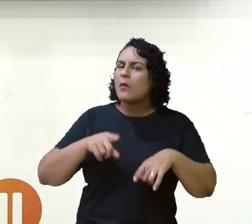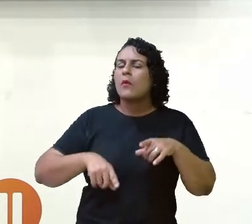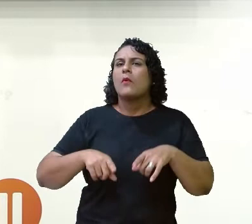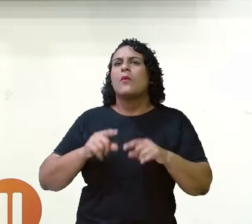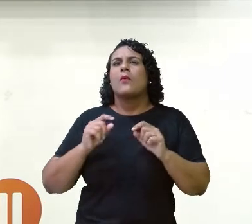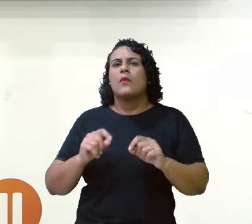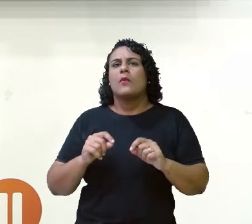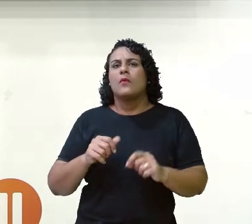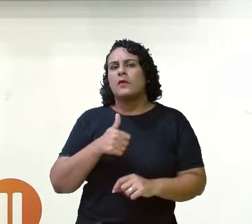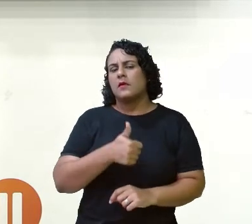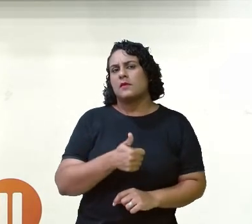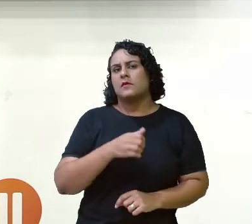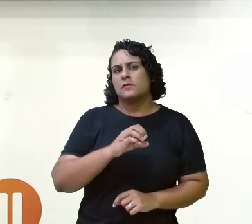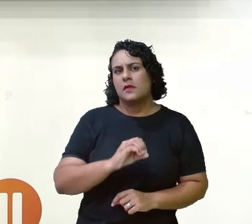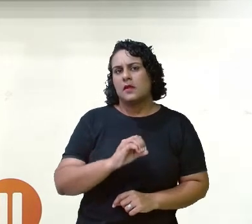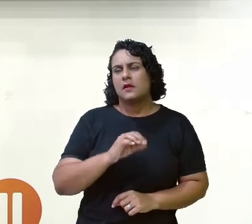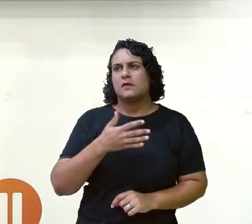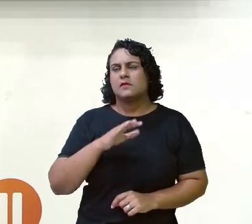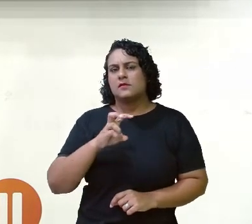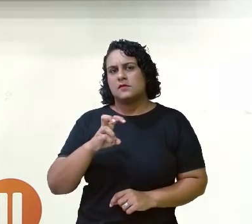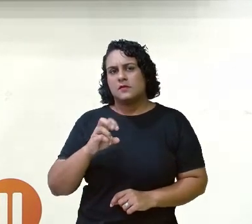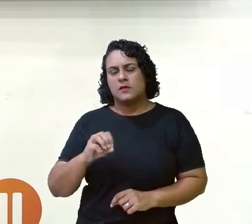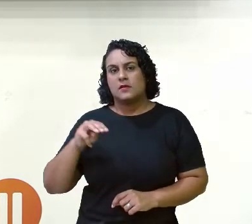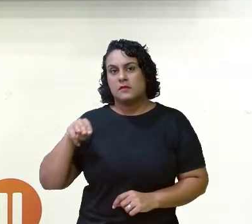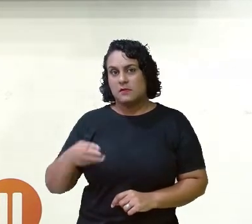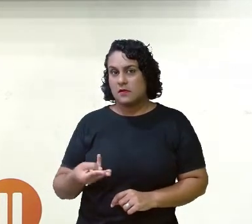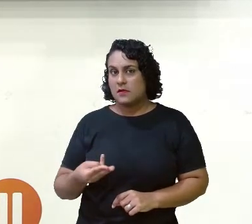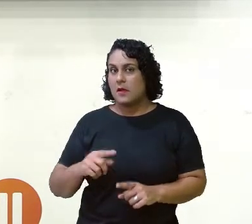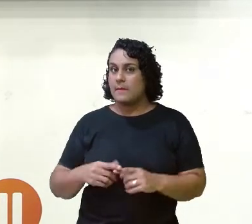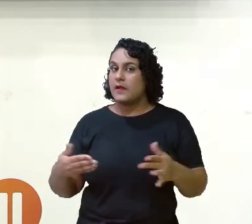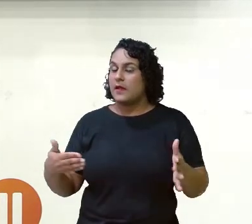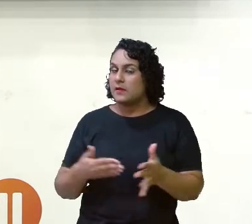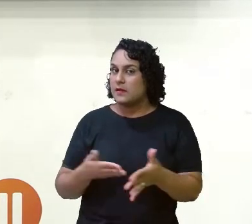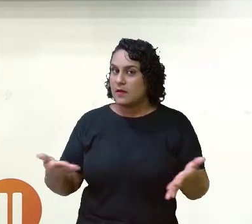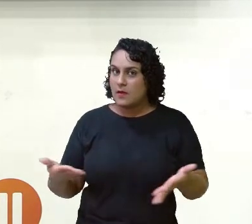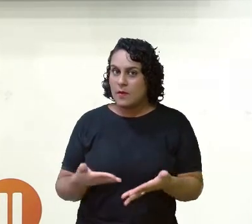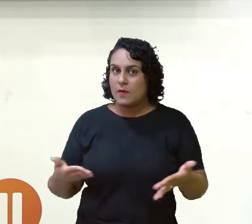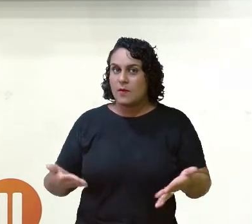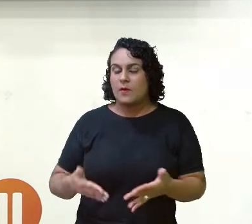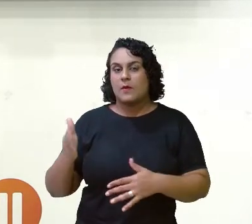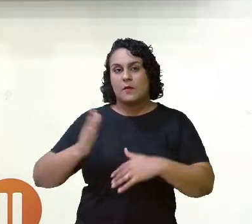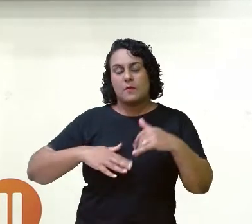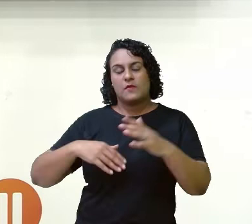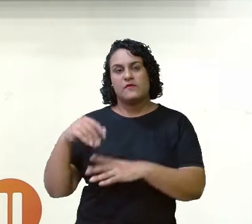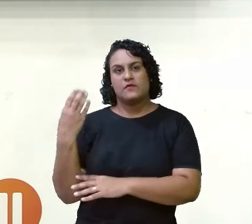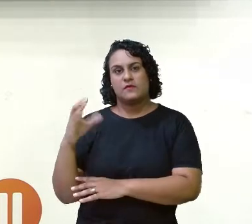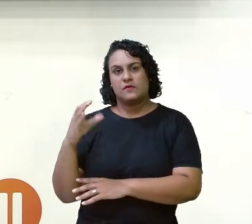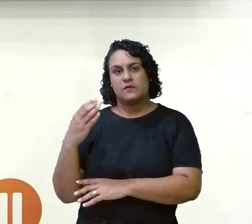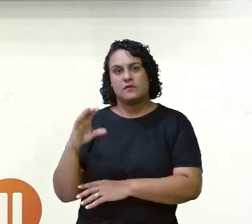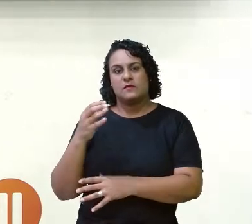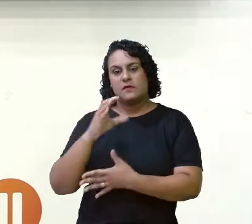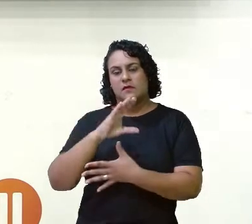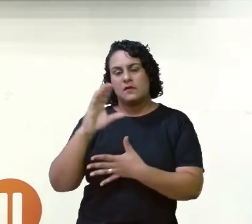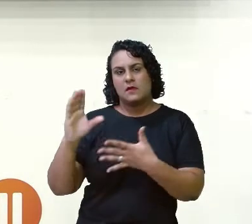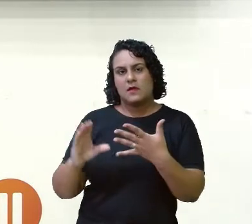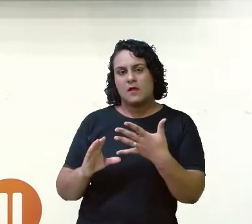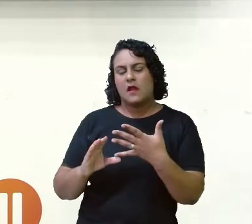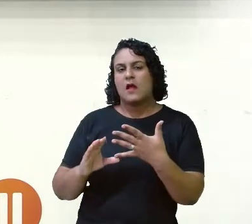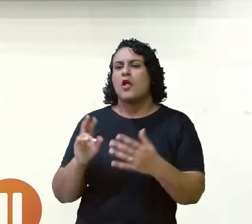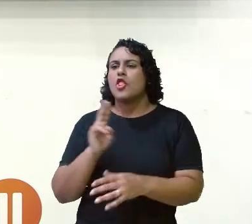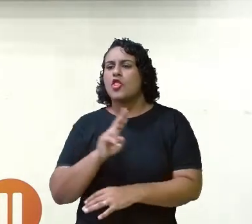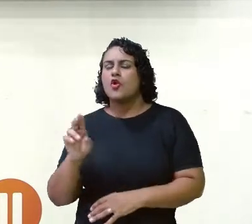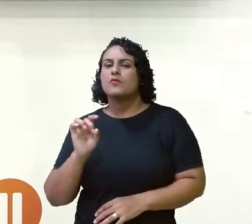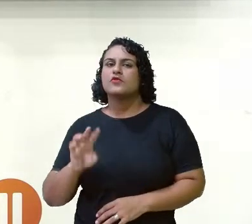entre 10 e 50 milhões, mas até agora os cientistas classificaram e deram nome a somente